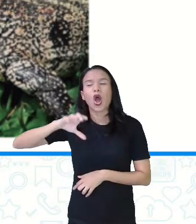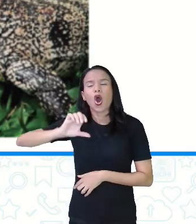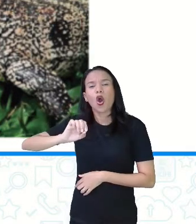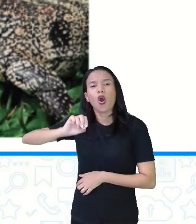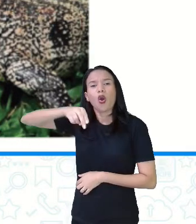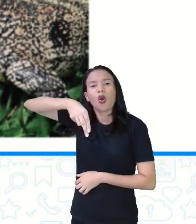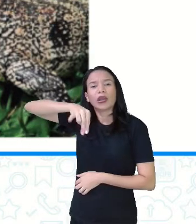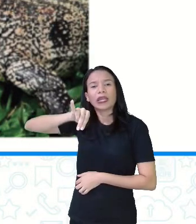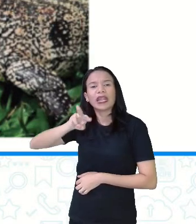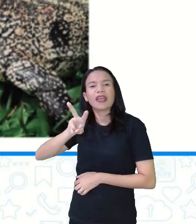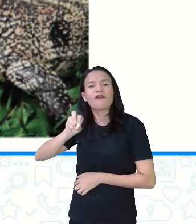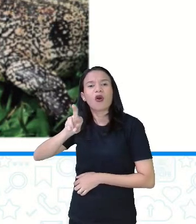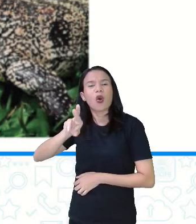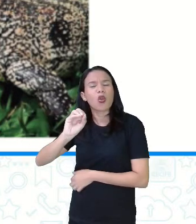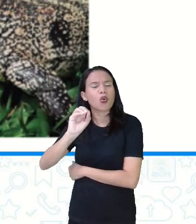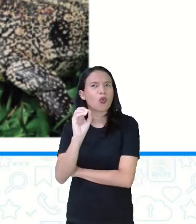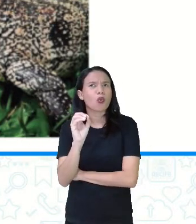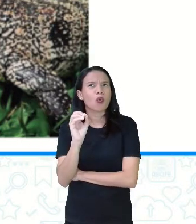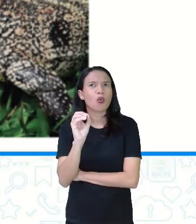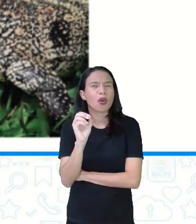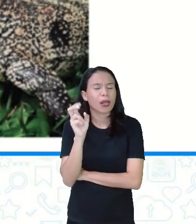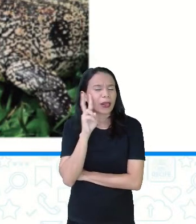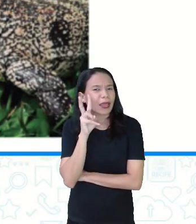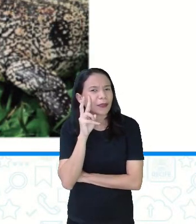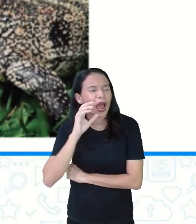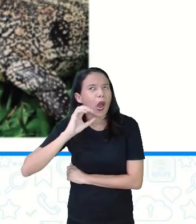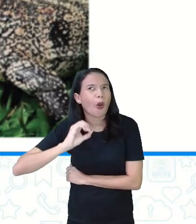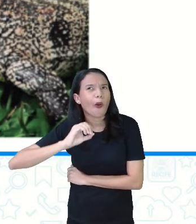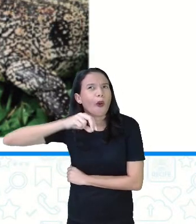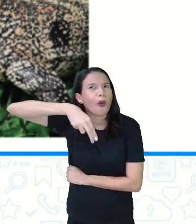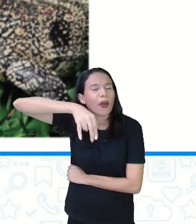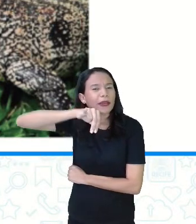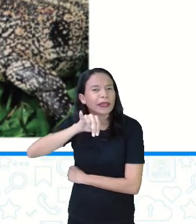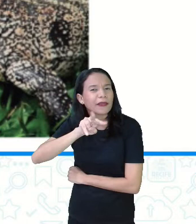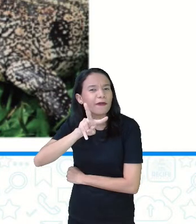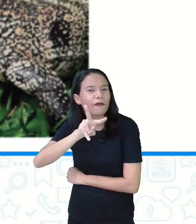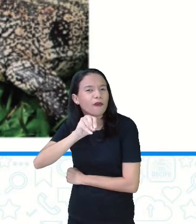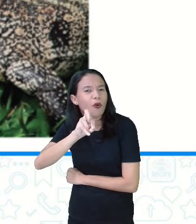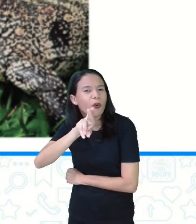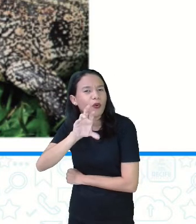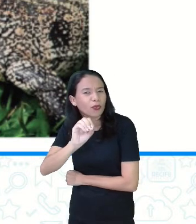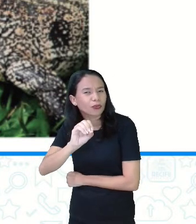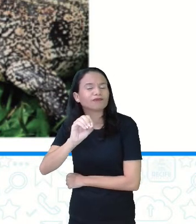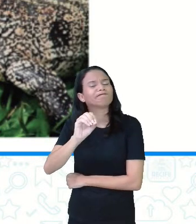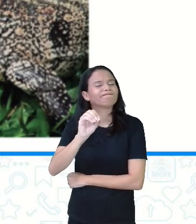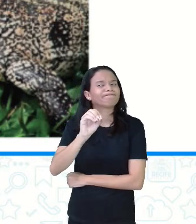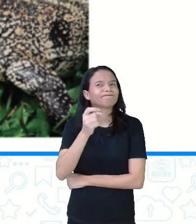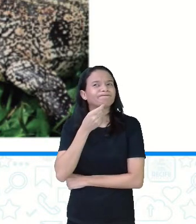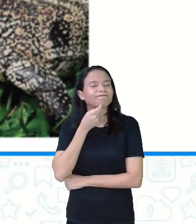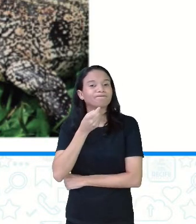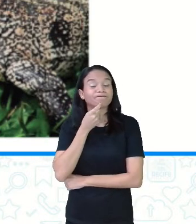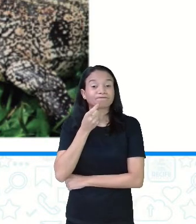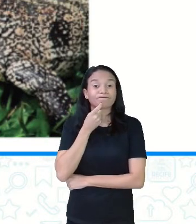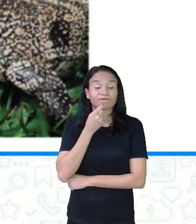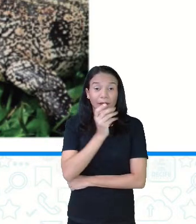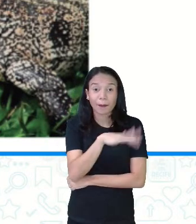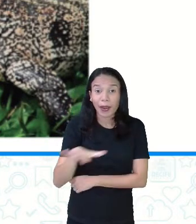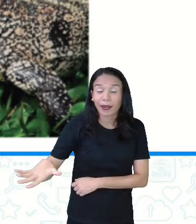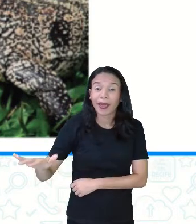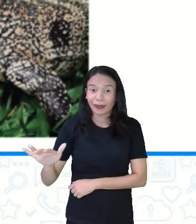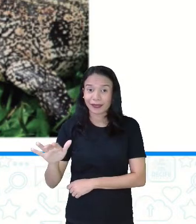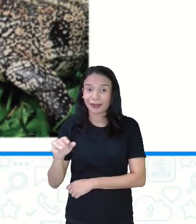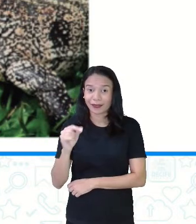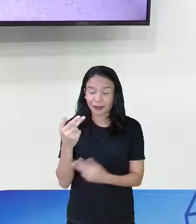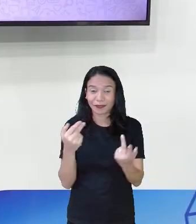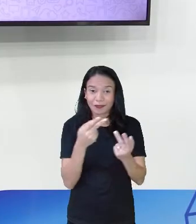aí, quinto ano, será que vocês lembram que é um animal onívoro? Uma vez trabalhando em sala de aula, para crianças pequenininhas, não eram grandes